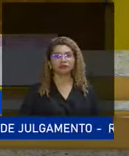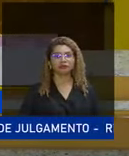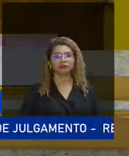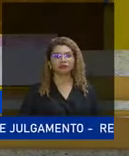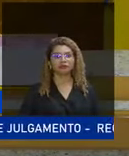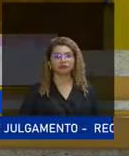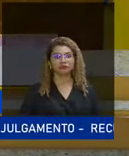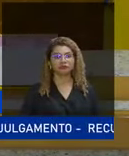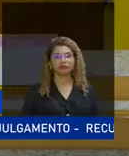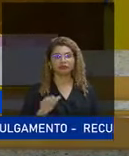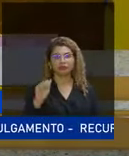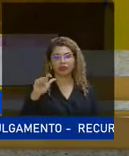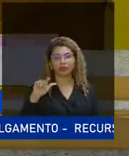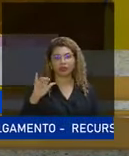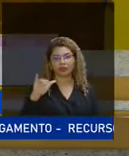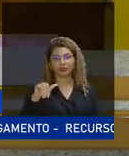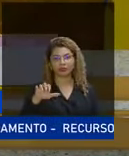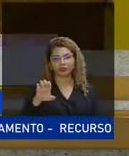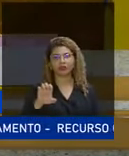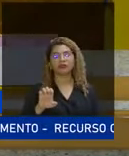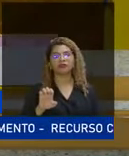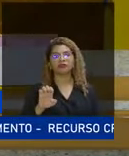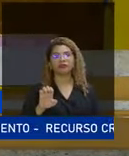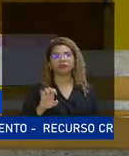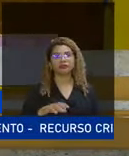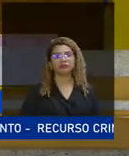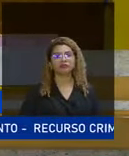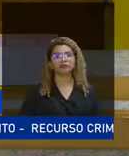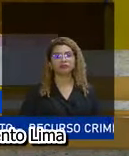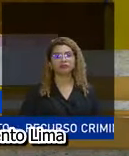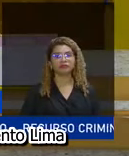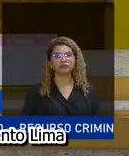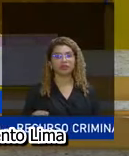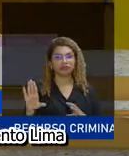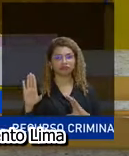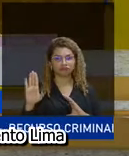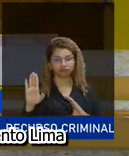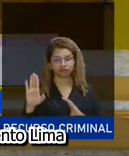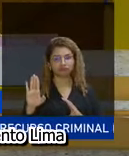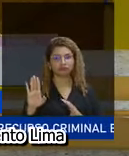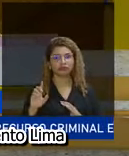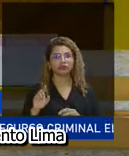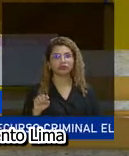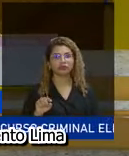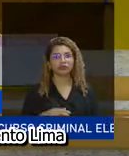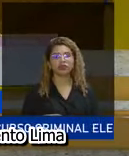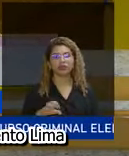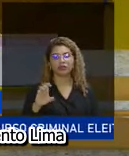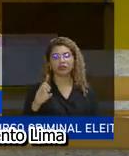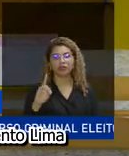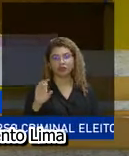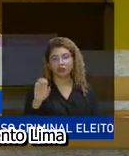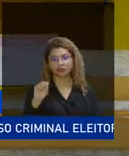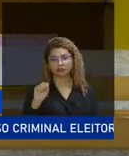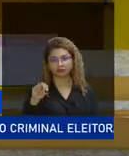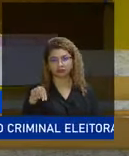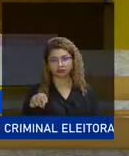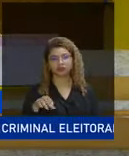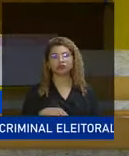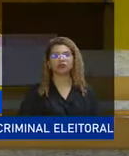Recorrida Aline Paranhos Varonil Gugel, William da Penha Lobato, Edson Cristóvão do Nascimento